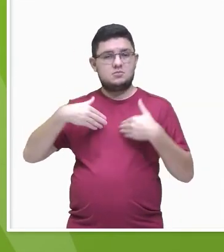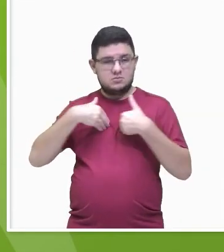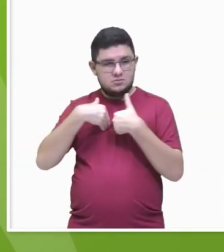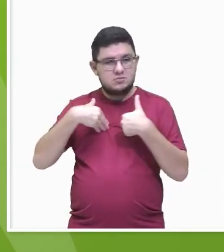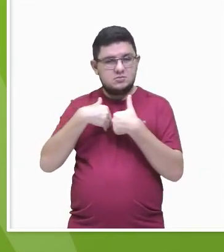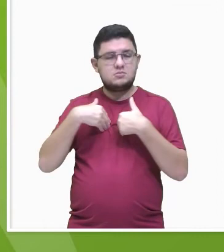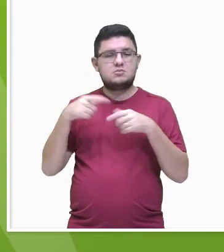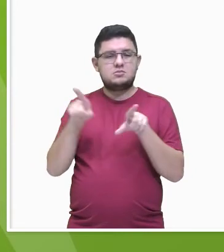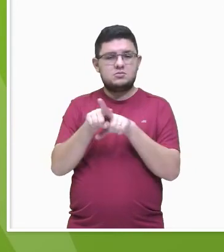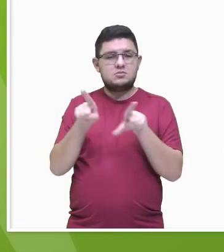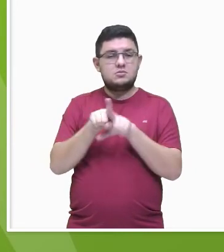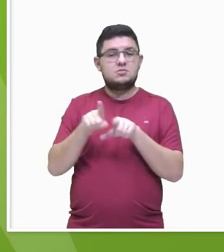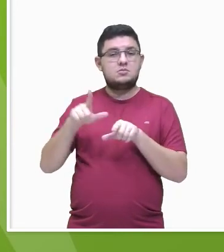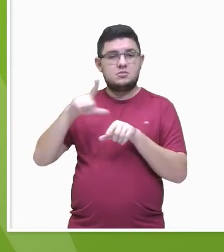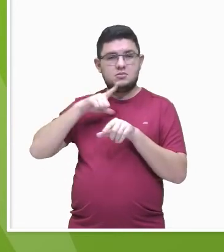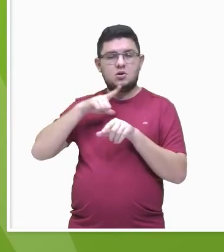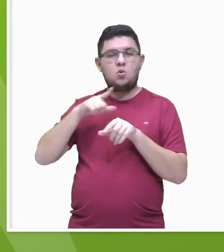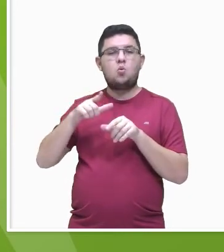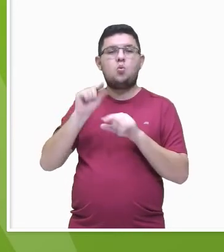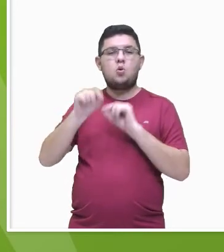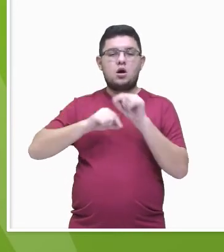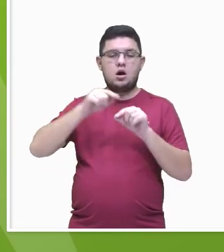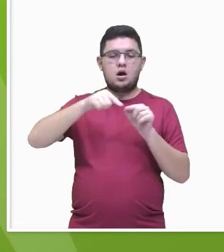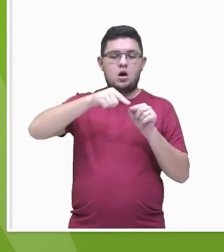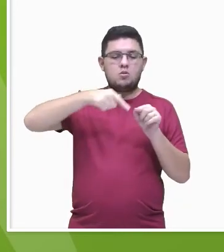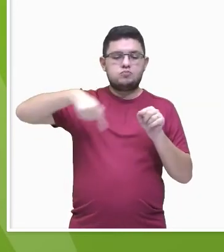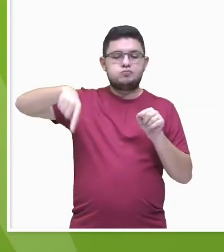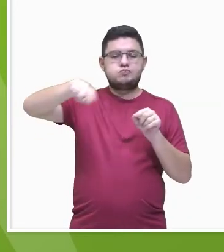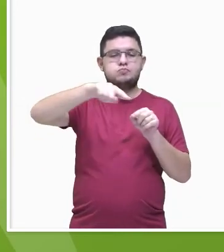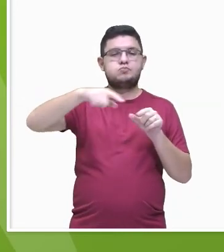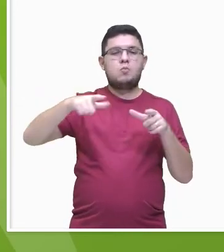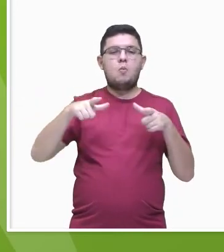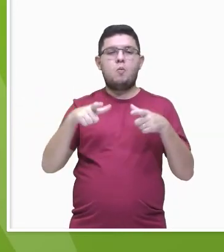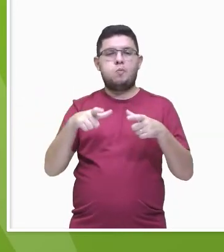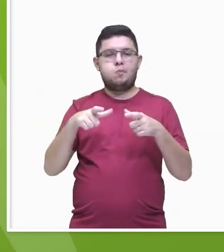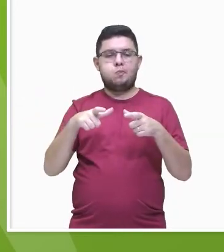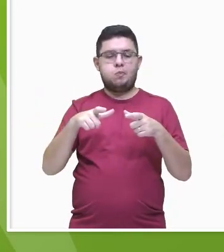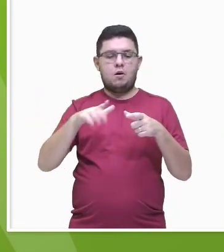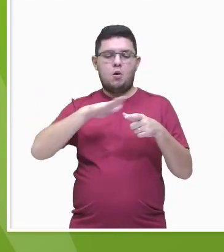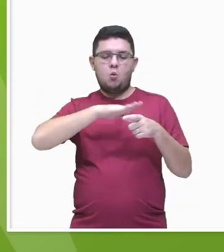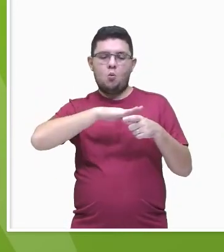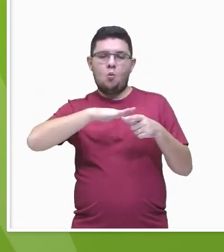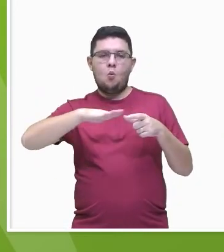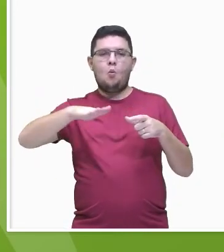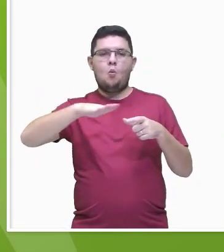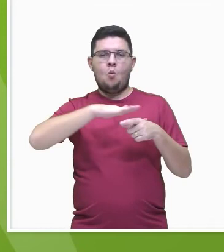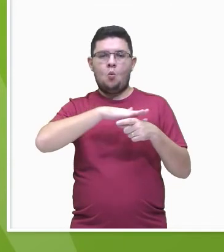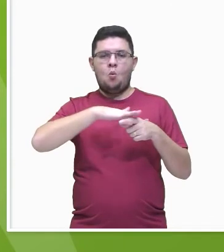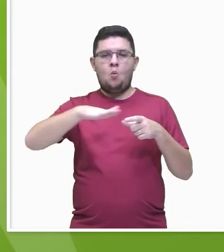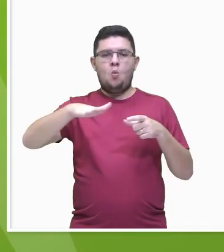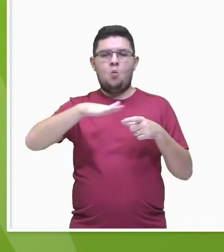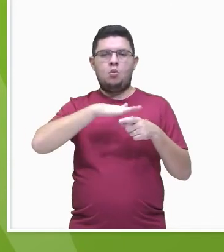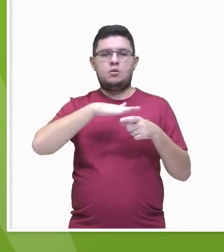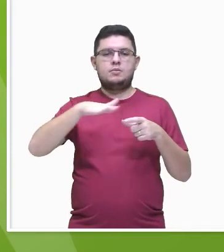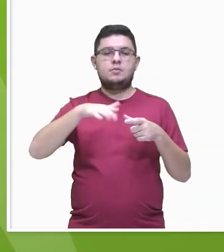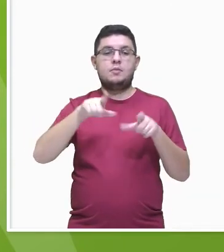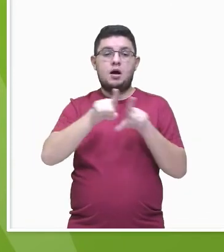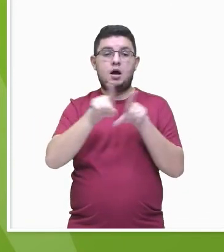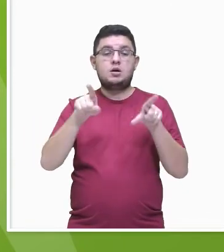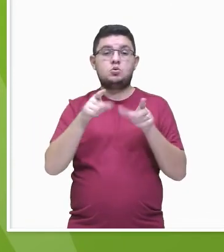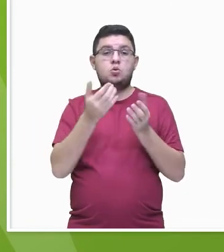vai ter esse formato de corpo arredondado, só que já vai ser mais achatado. Mas a gente consegue observar essas